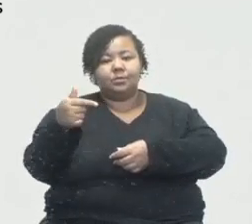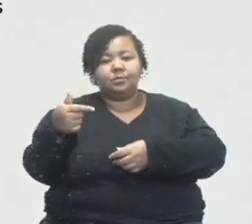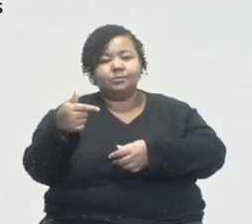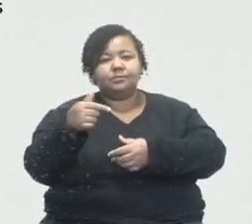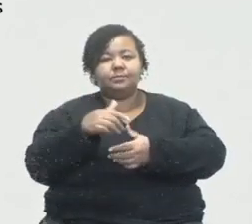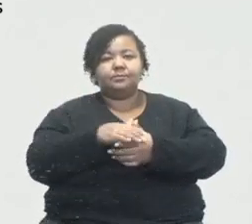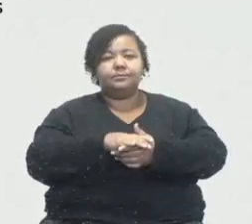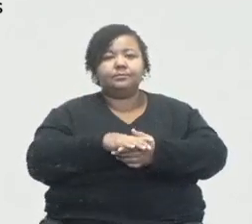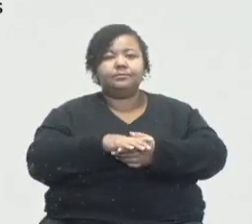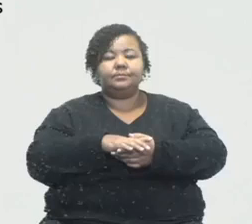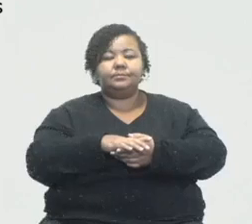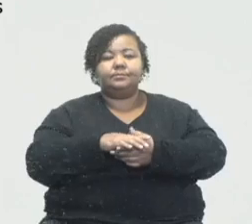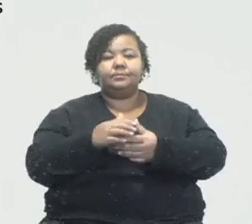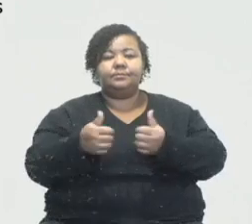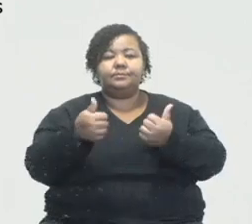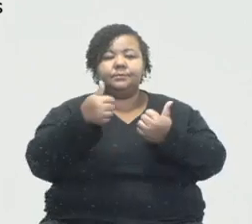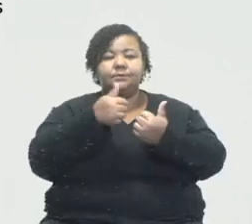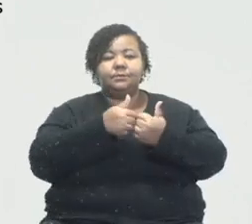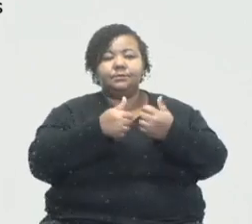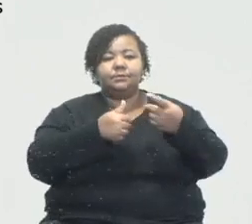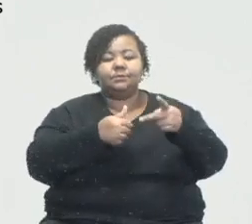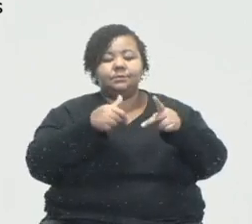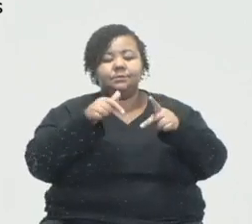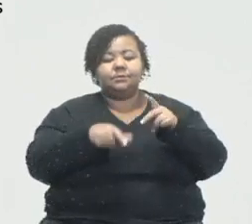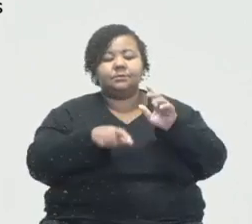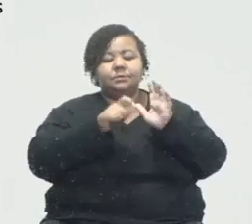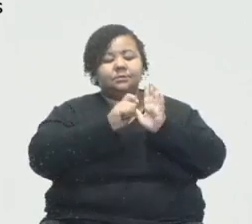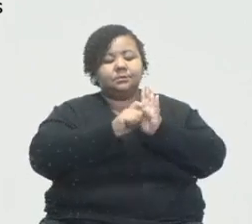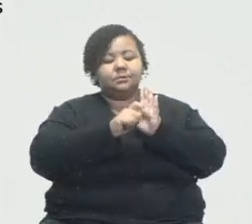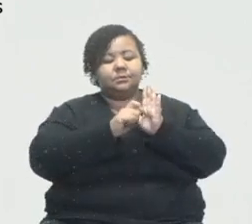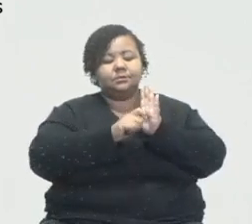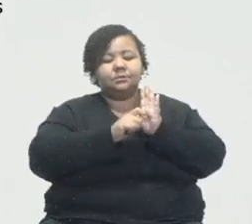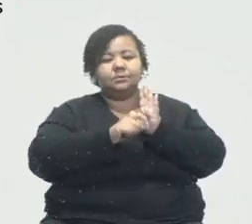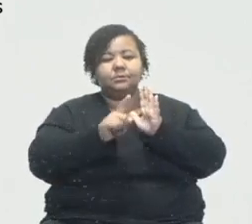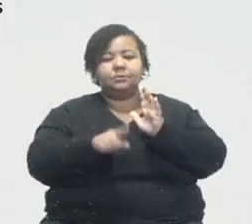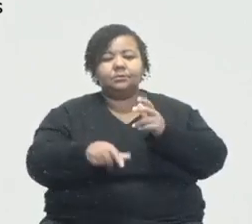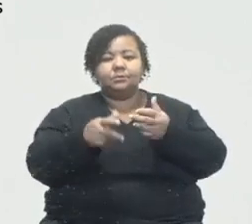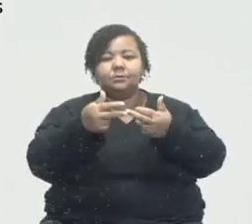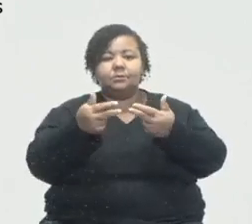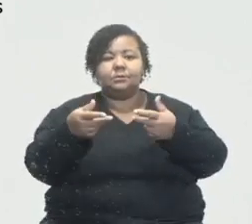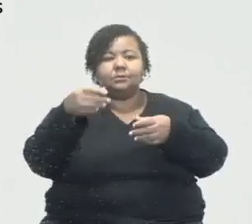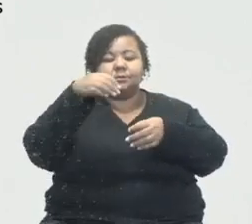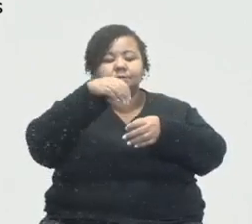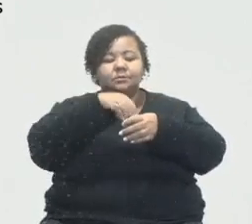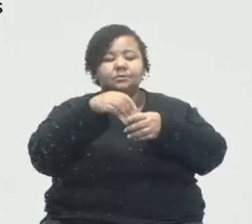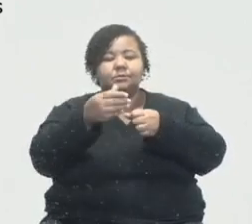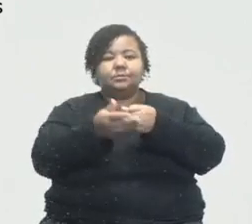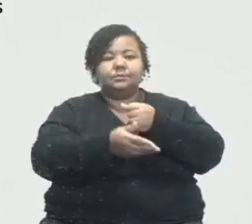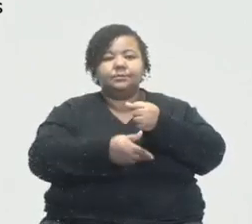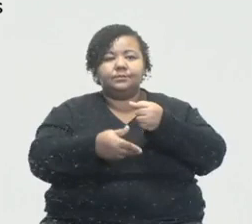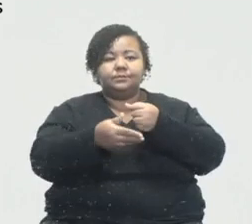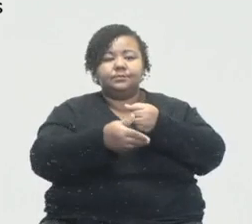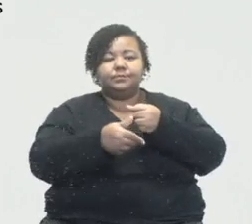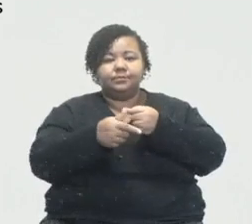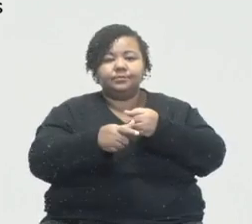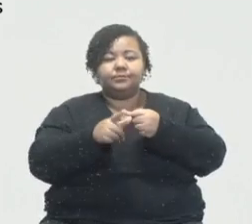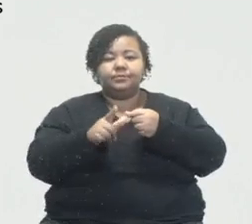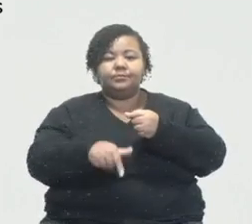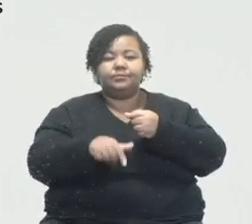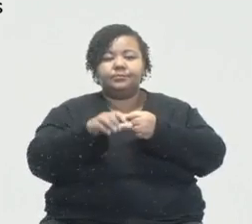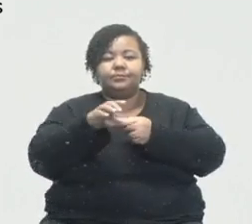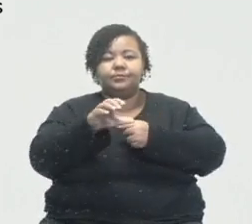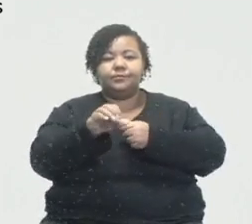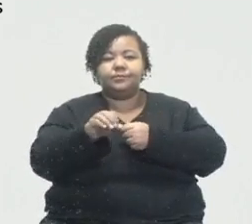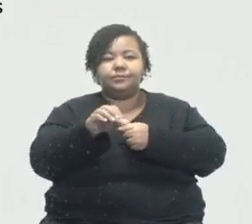O2. Então, representando essa situação aqui, escrevendo os elementos da nossa base, nas coordenadas da